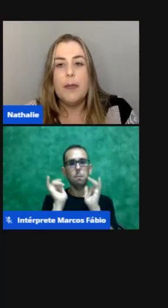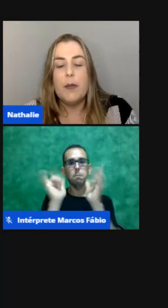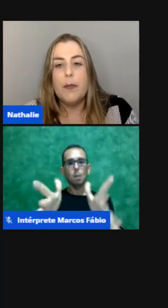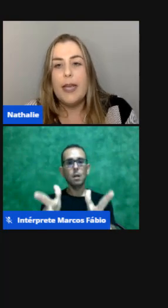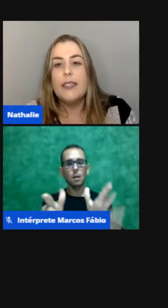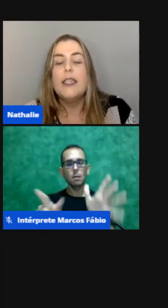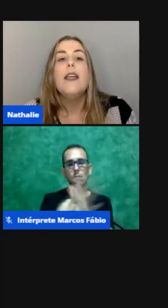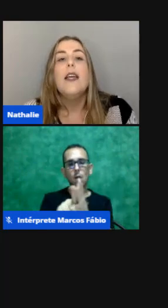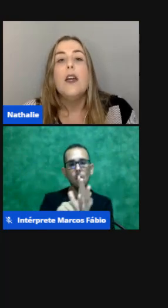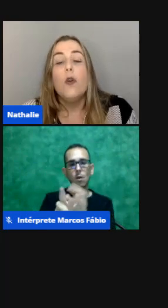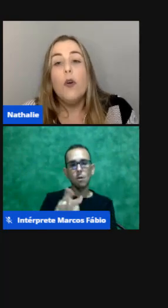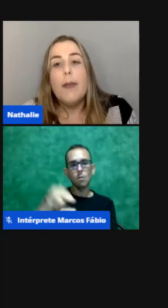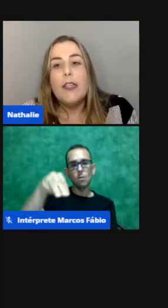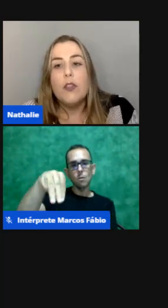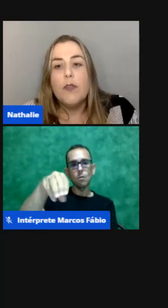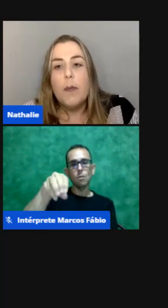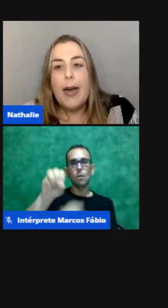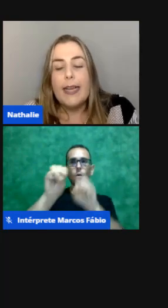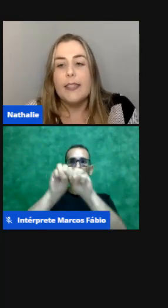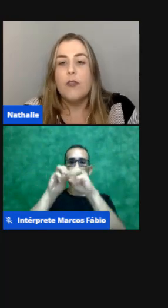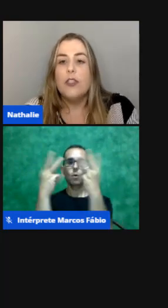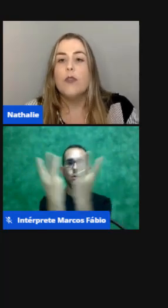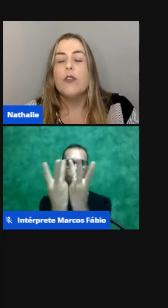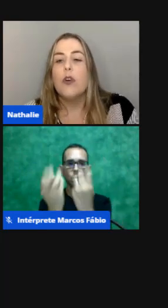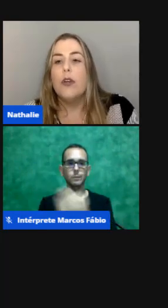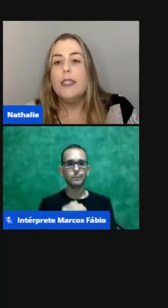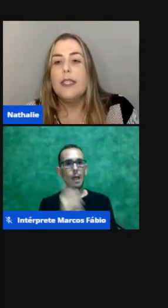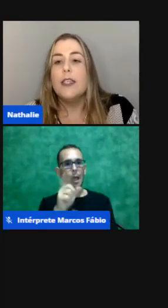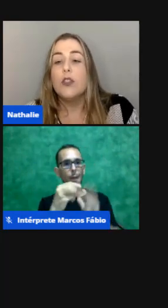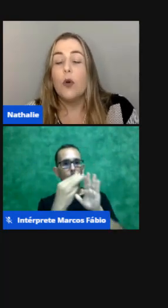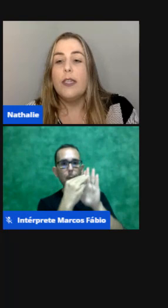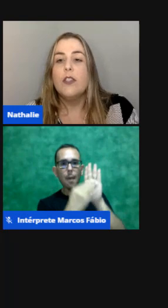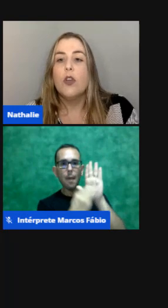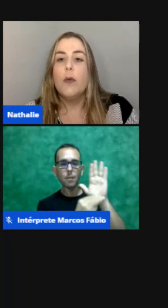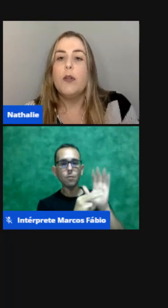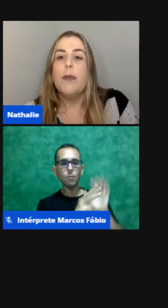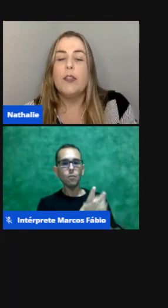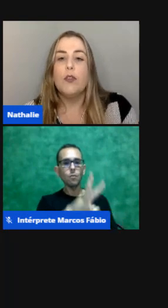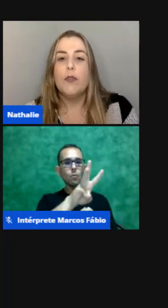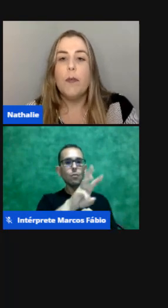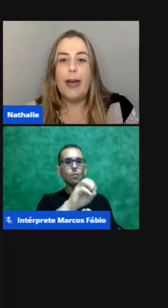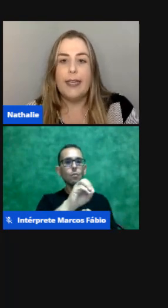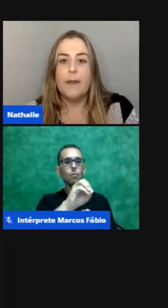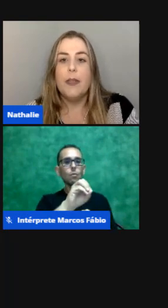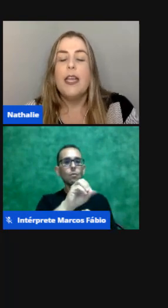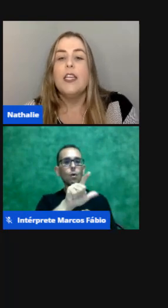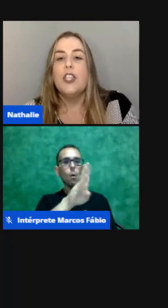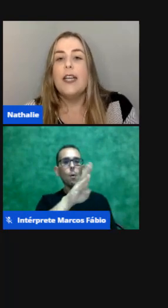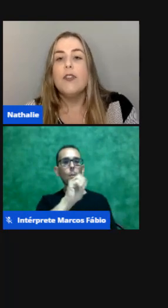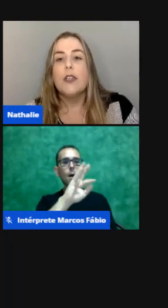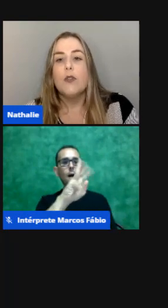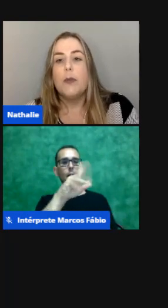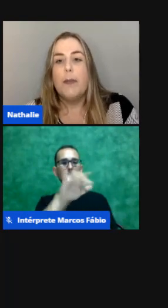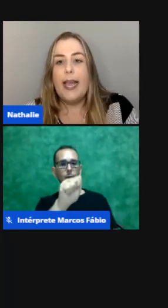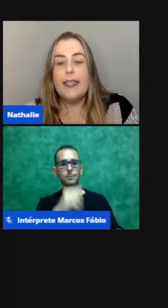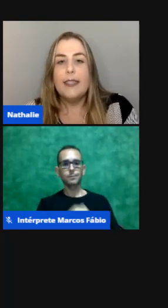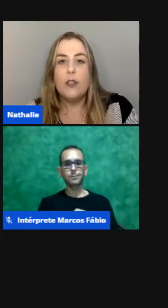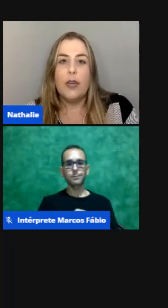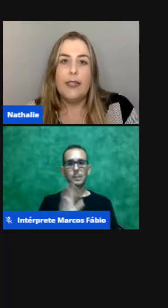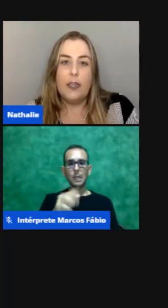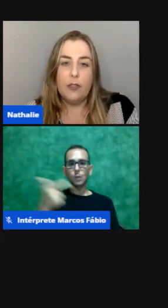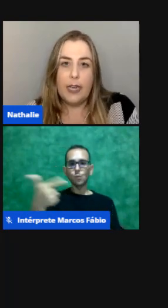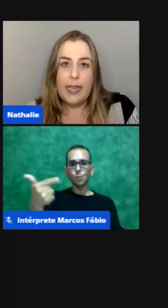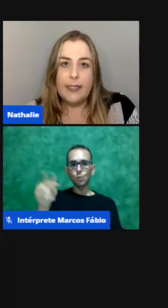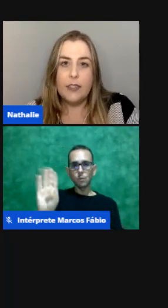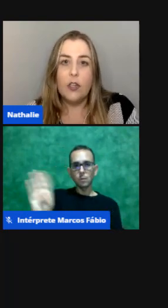desse primeiro bimestre, o método Wolbachia, são discussões, questões sobre o método Wolbachia. Já no segundo bimestre,